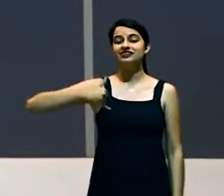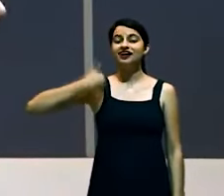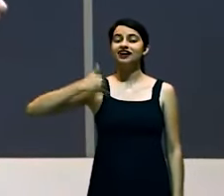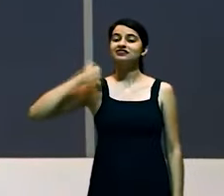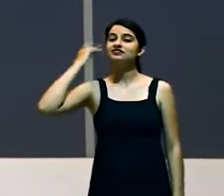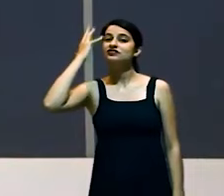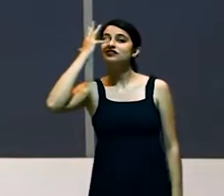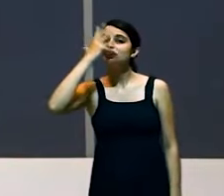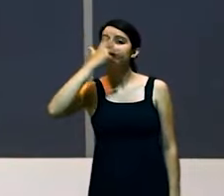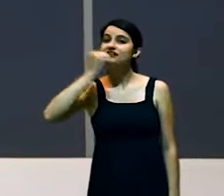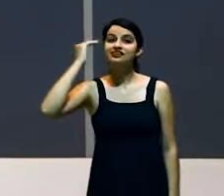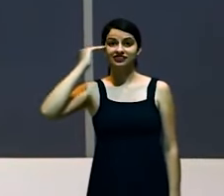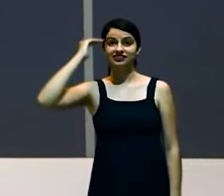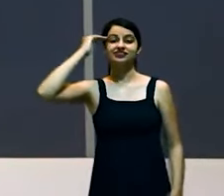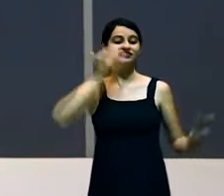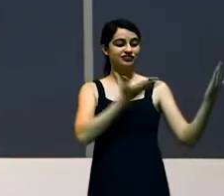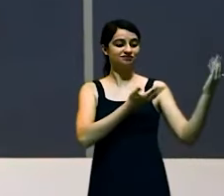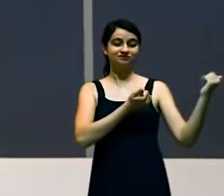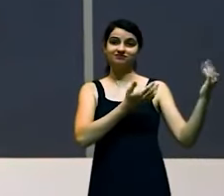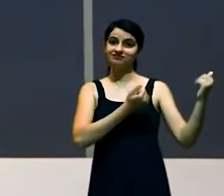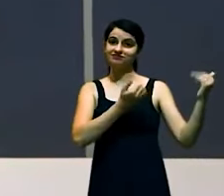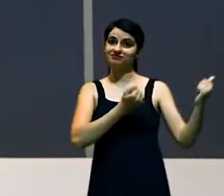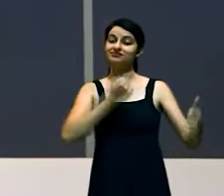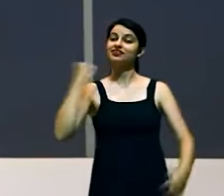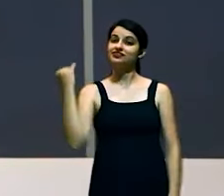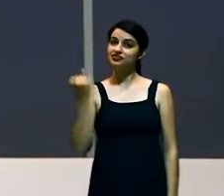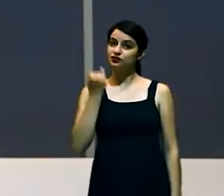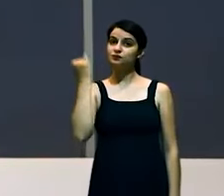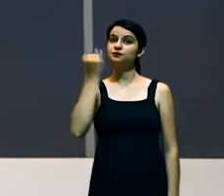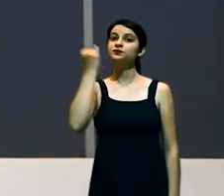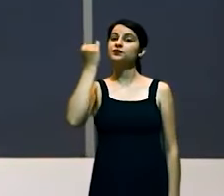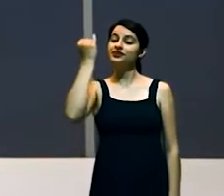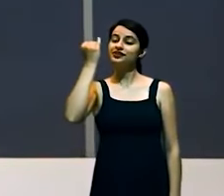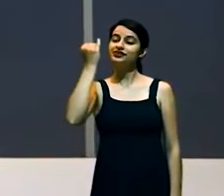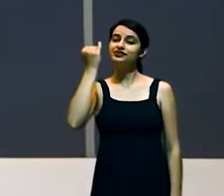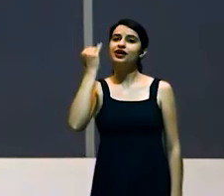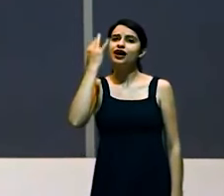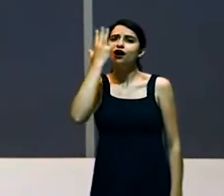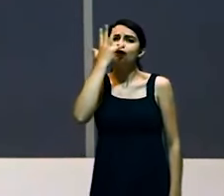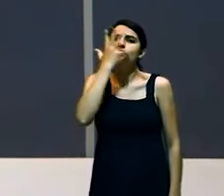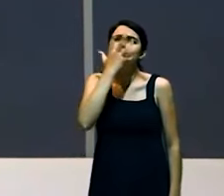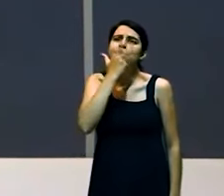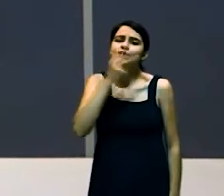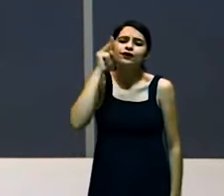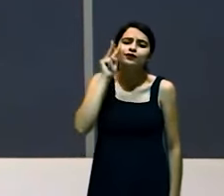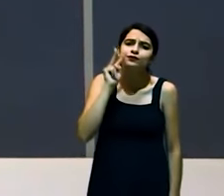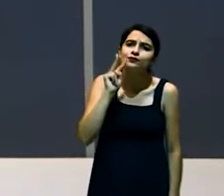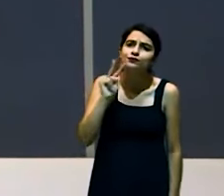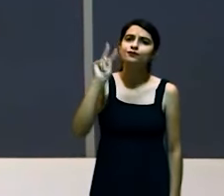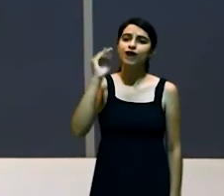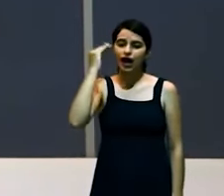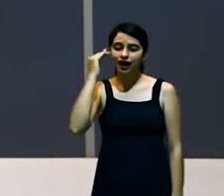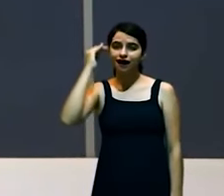necessária, não tem como pular essa fase. E é bonito ver eles crescerem, se desenvolverem, isso é muito